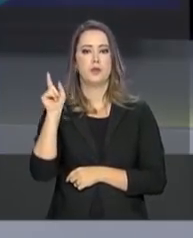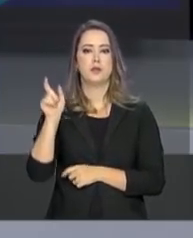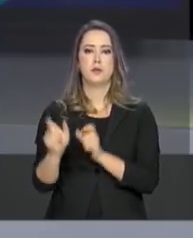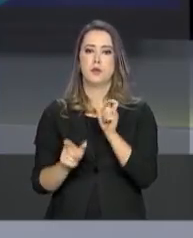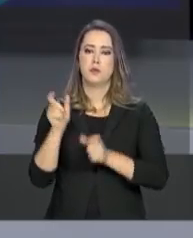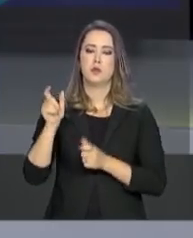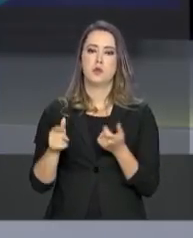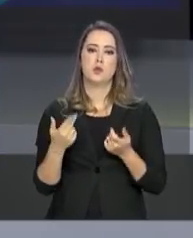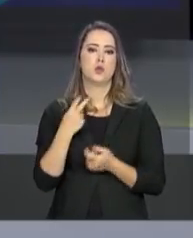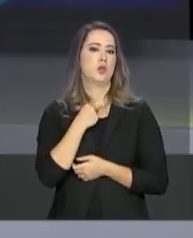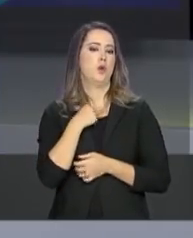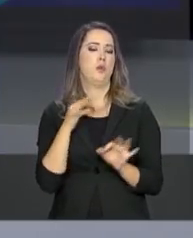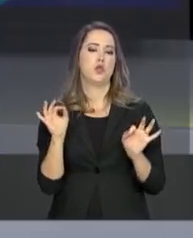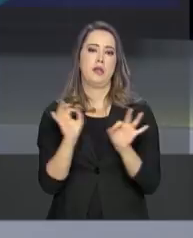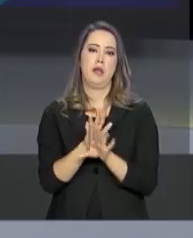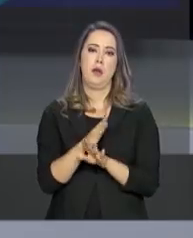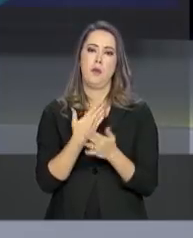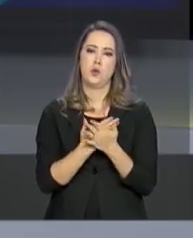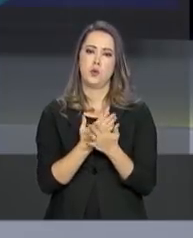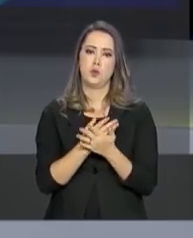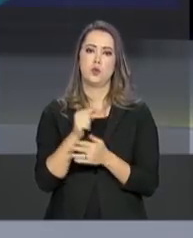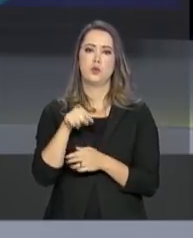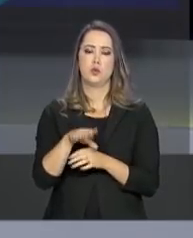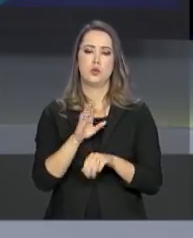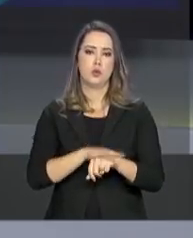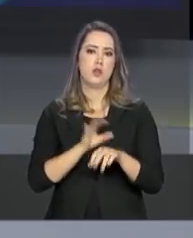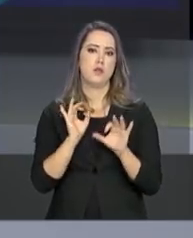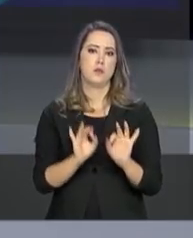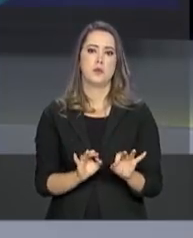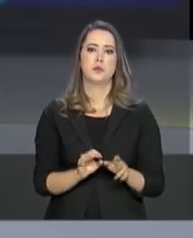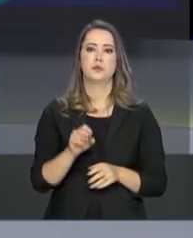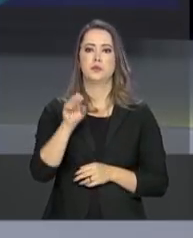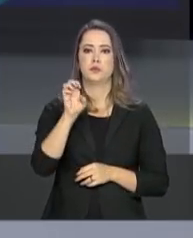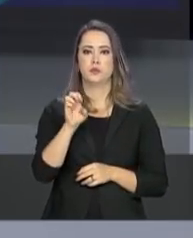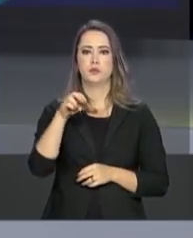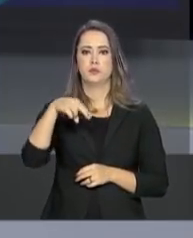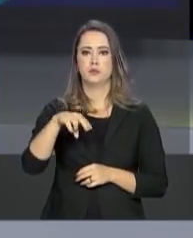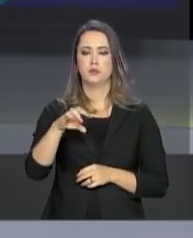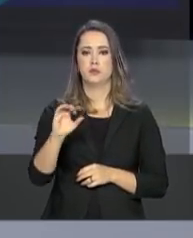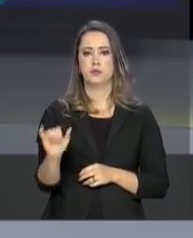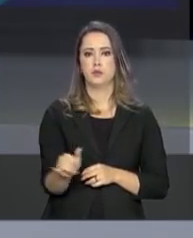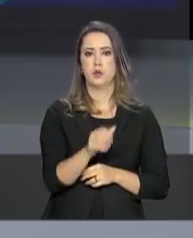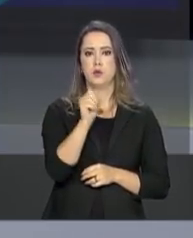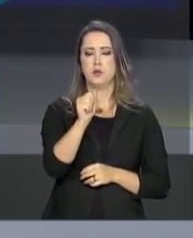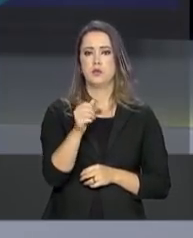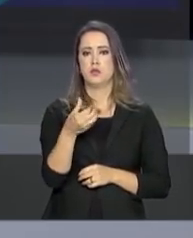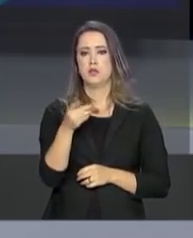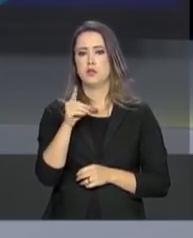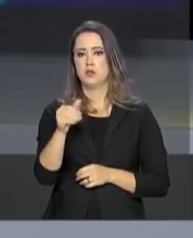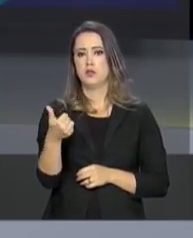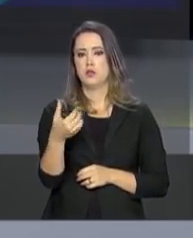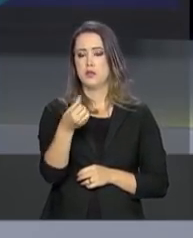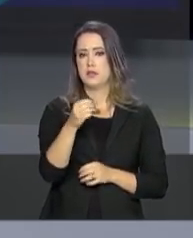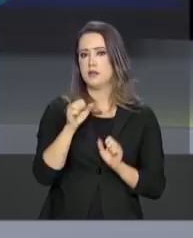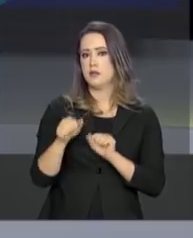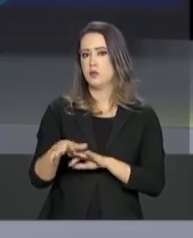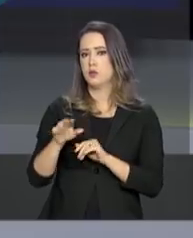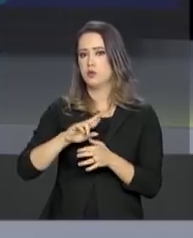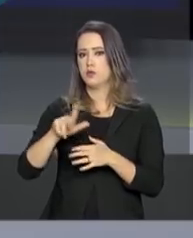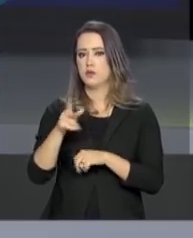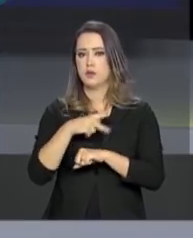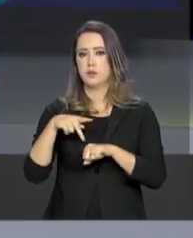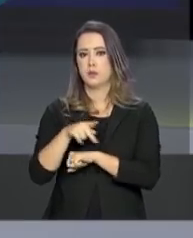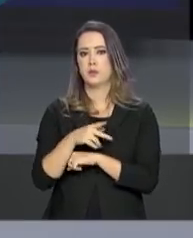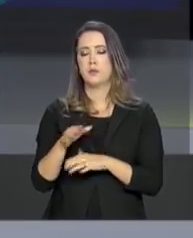brasileiros que não puderam concluir os estudos na idade apropriada ou seja será aplicada no dia 16 de setembro em diversos países